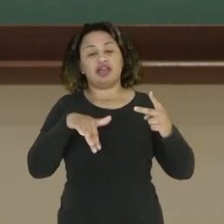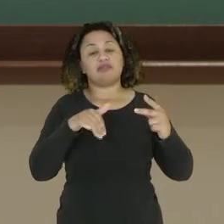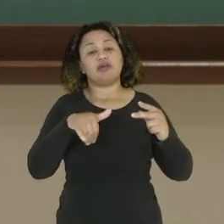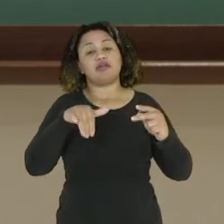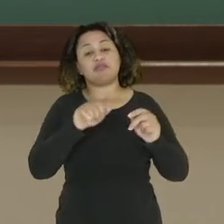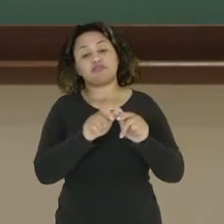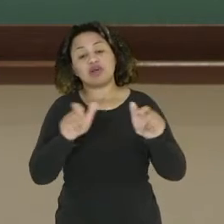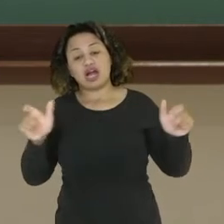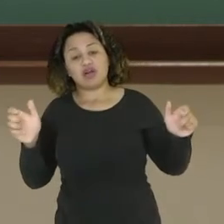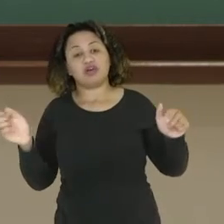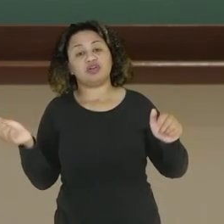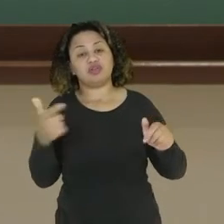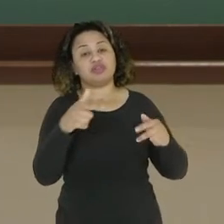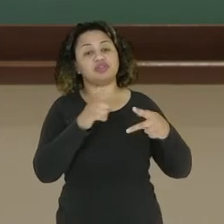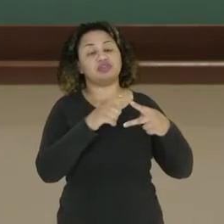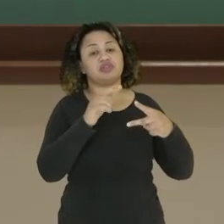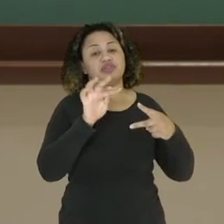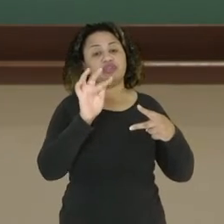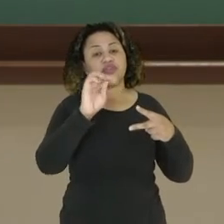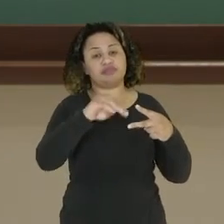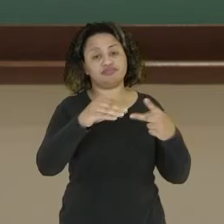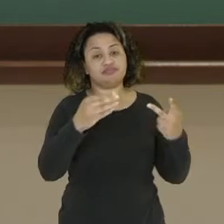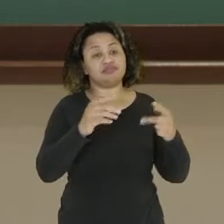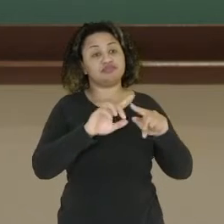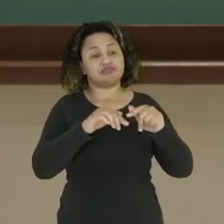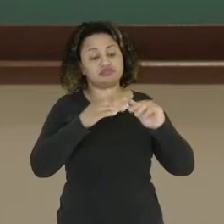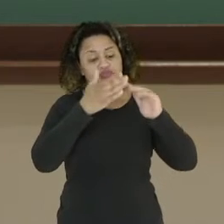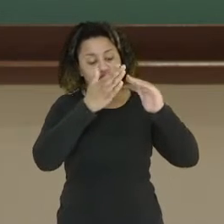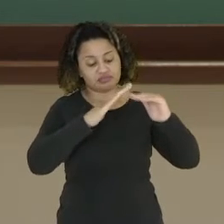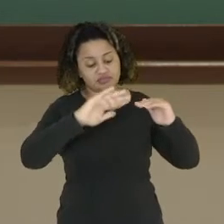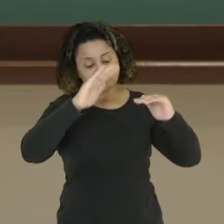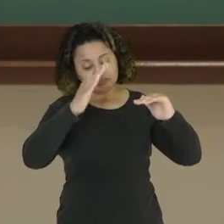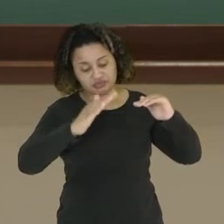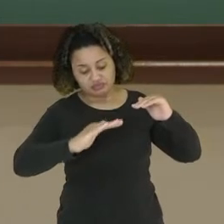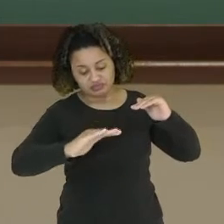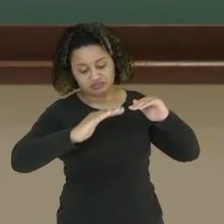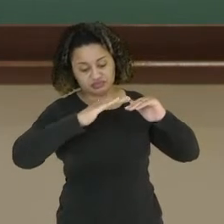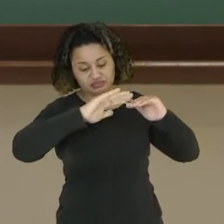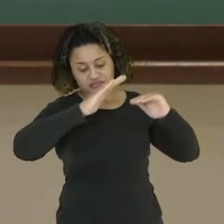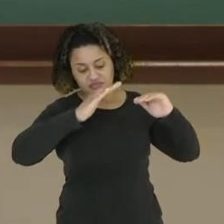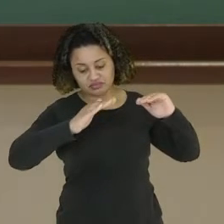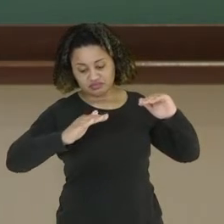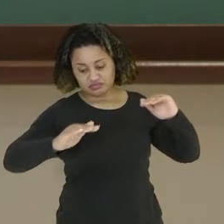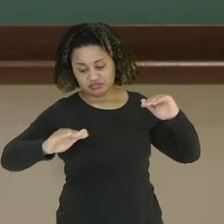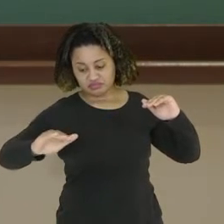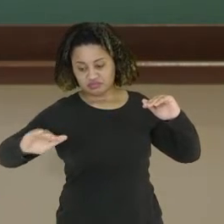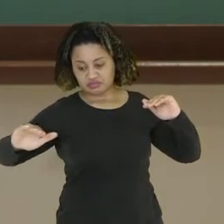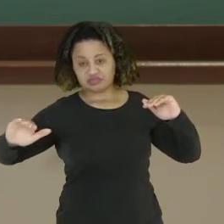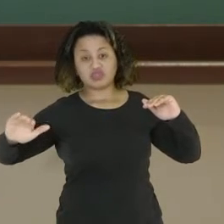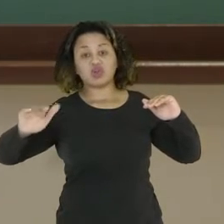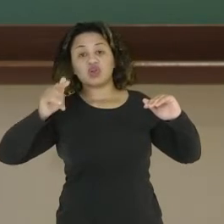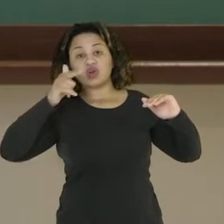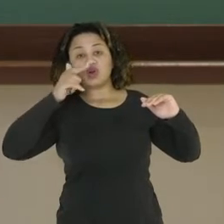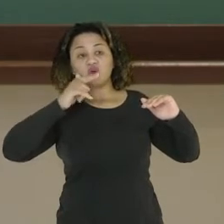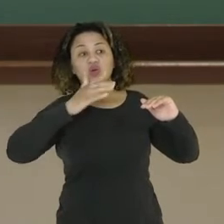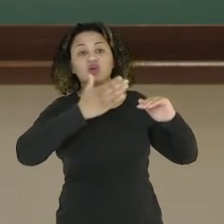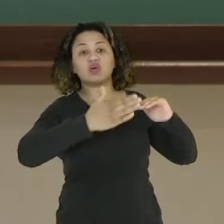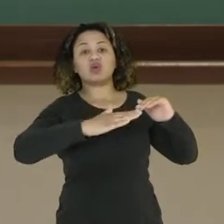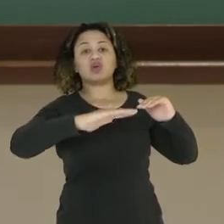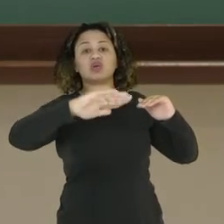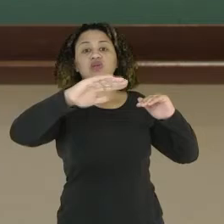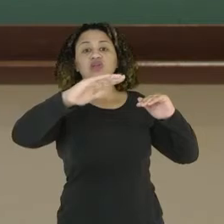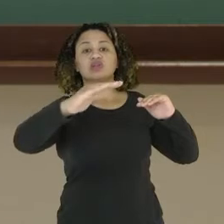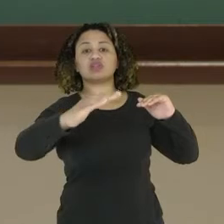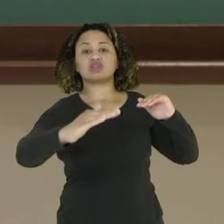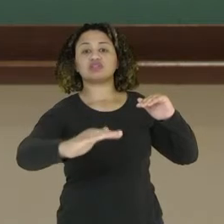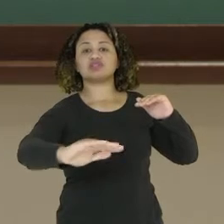que a frequência FM. Deste modo, ela é mais achatada, ela é mais longa e ela consegue contornar melhor os